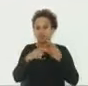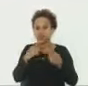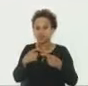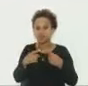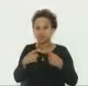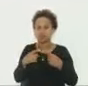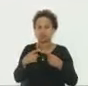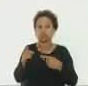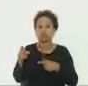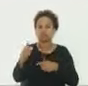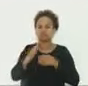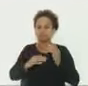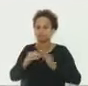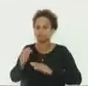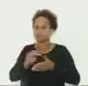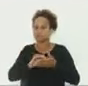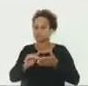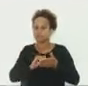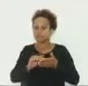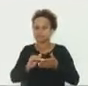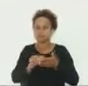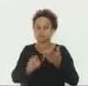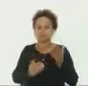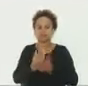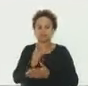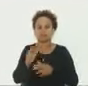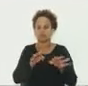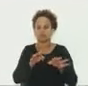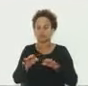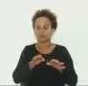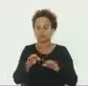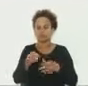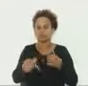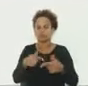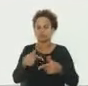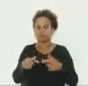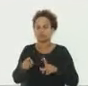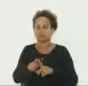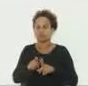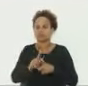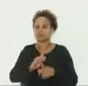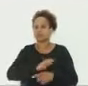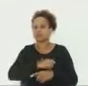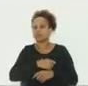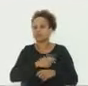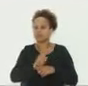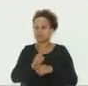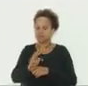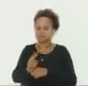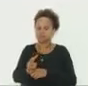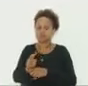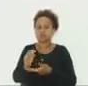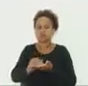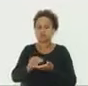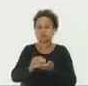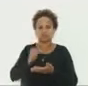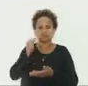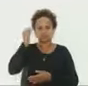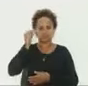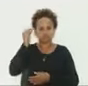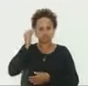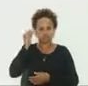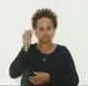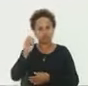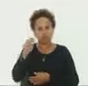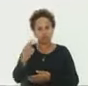de uma secretaria que aprovou um plano de trabalho e também do fiscalizador é, no mínimo, muita falta de experiência ou de